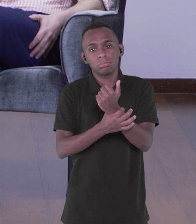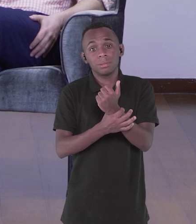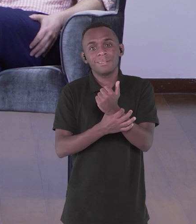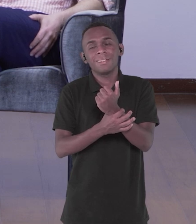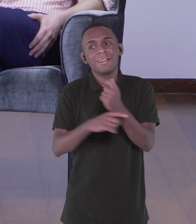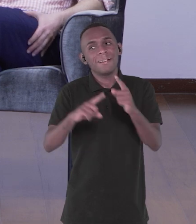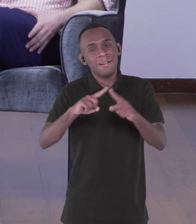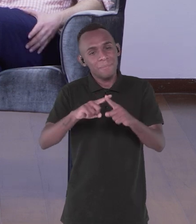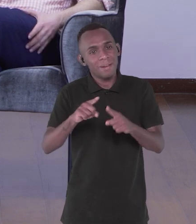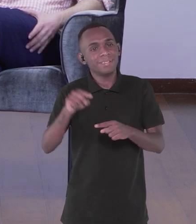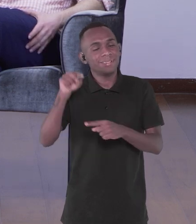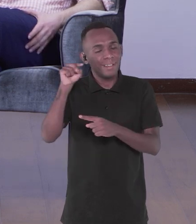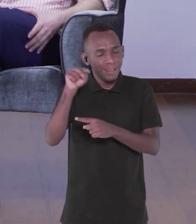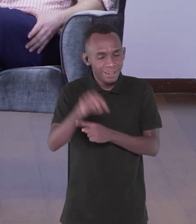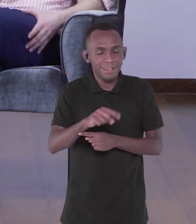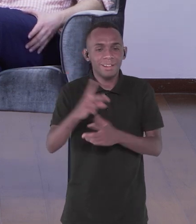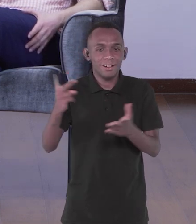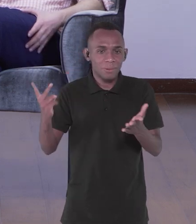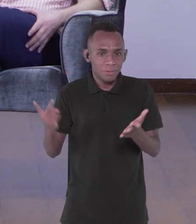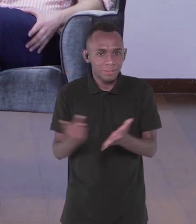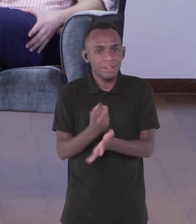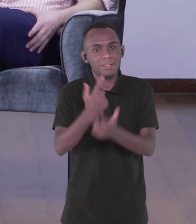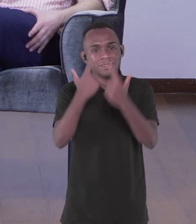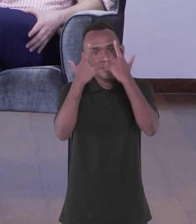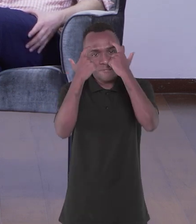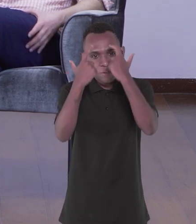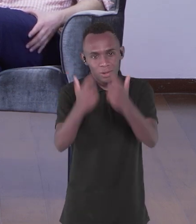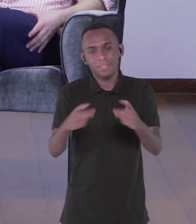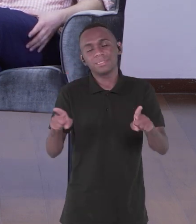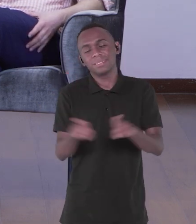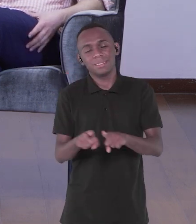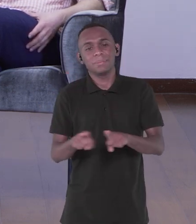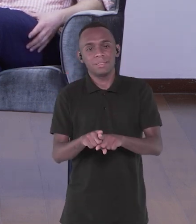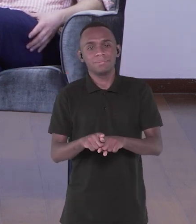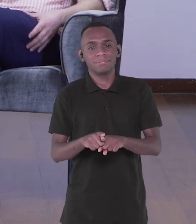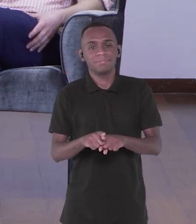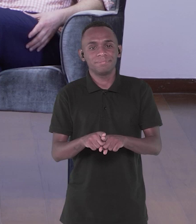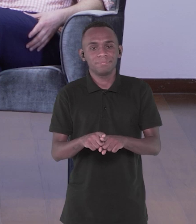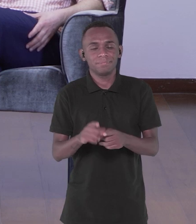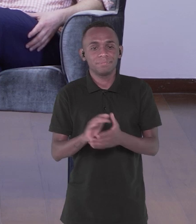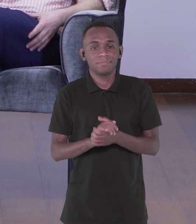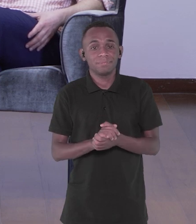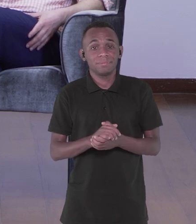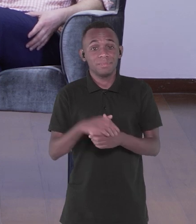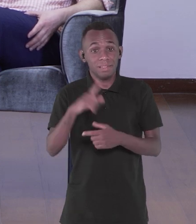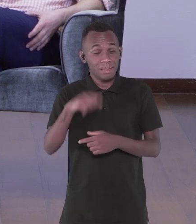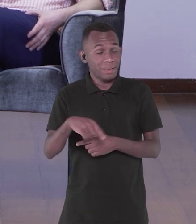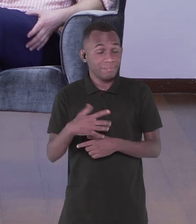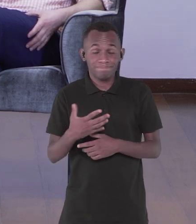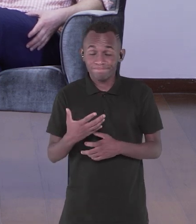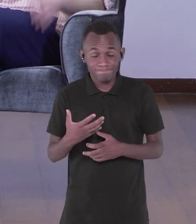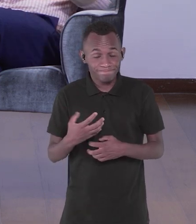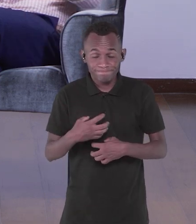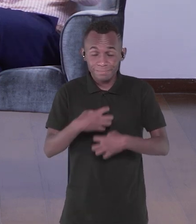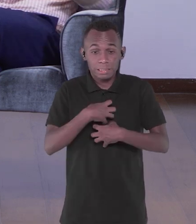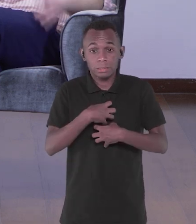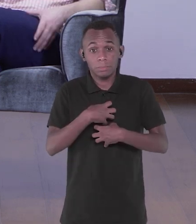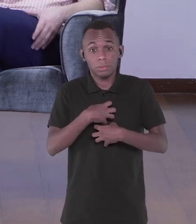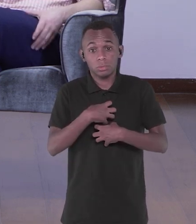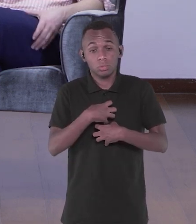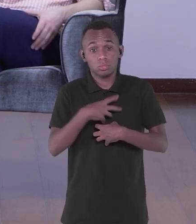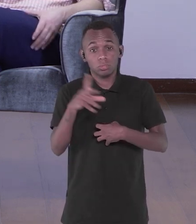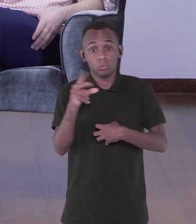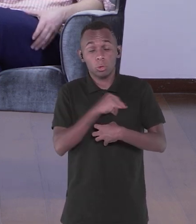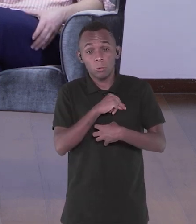E é ali que, mais uma vez, algum tipo de brutalidade é feita. É muito impressionante, eu sempre fiquei